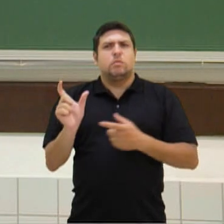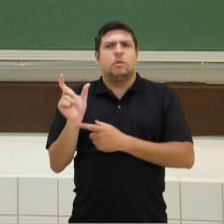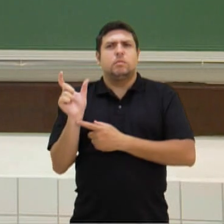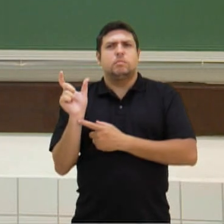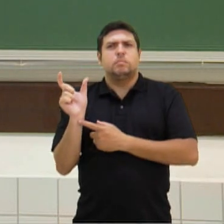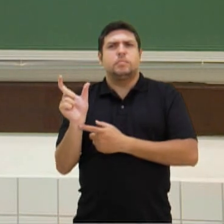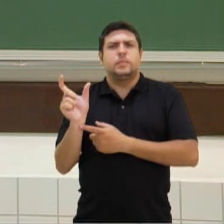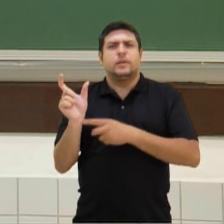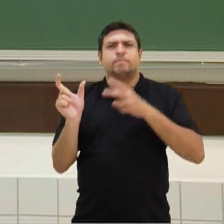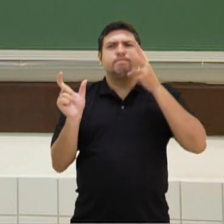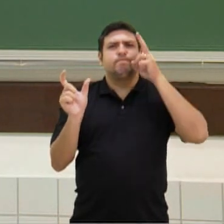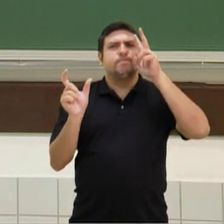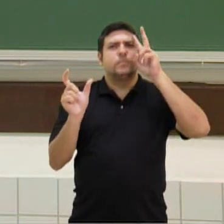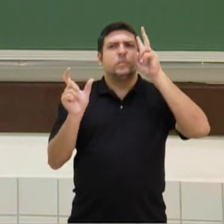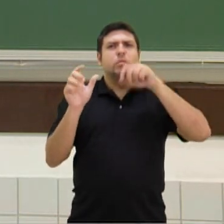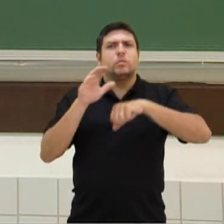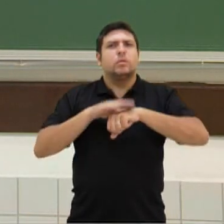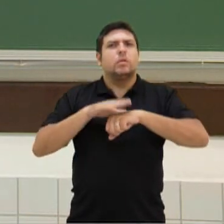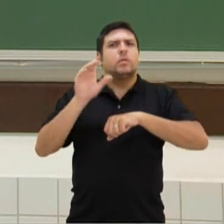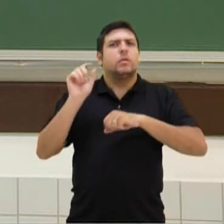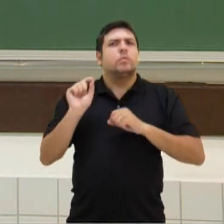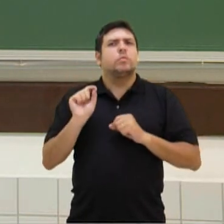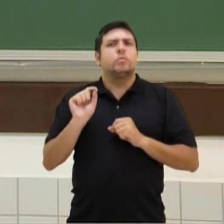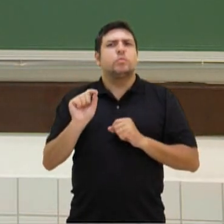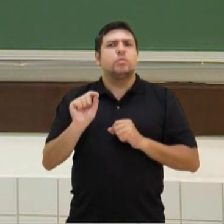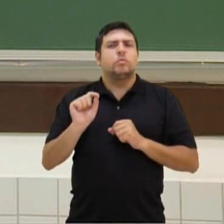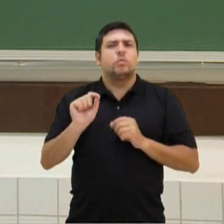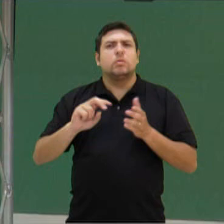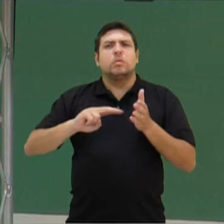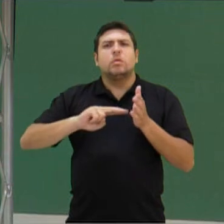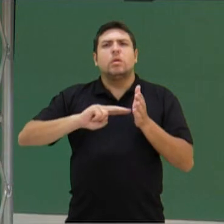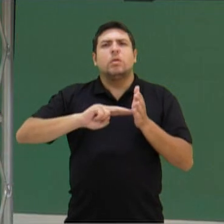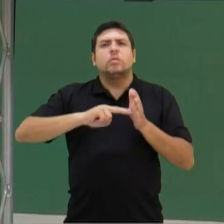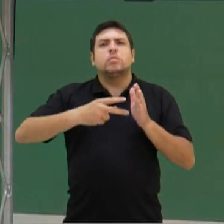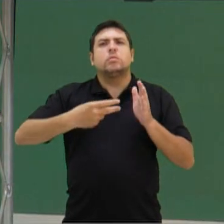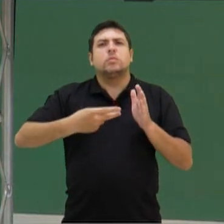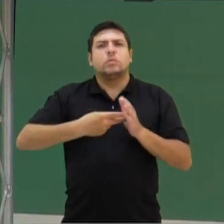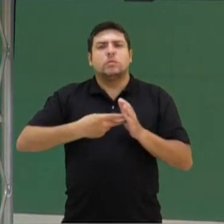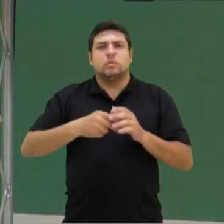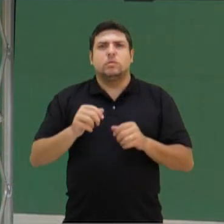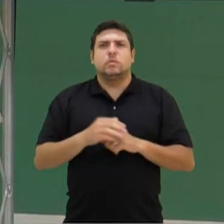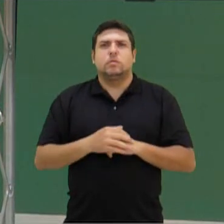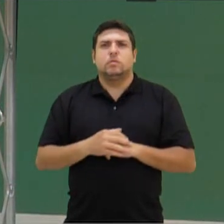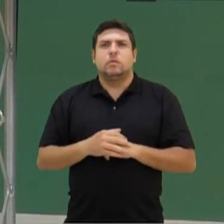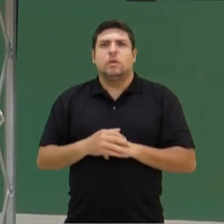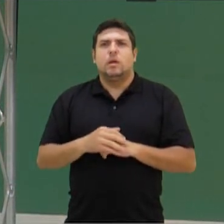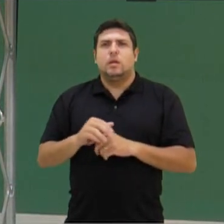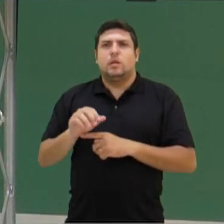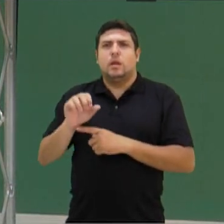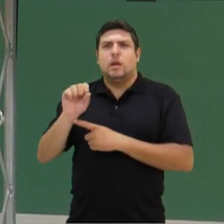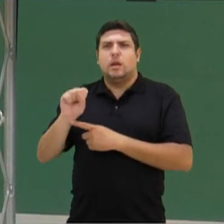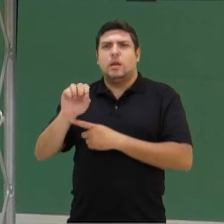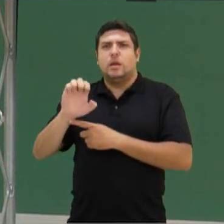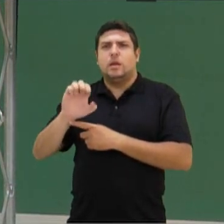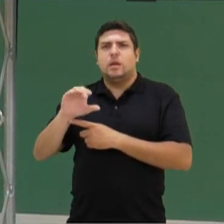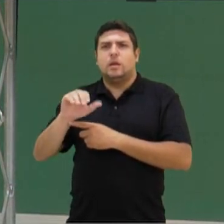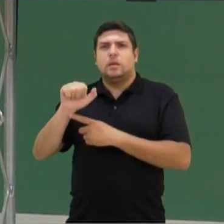não lembrava mais dessa historinha de secante. Então, vamos lá, vamos pegar a definição da estrutura aqui. Então, essa reta,